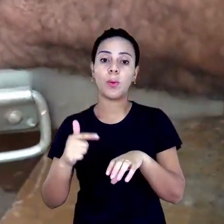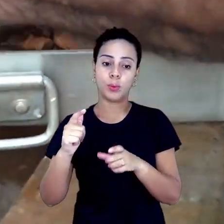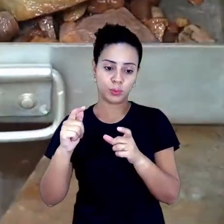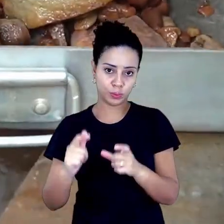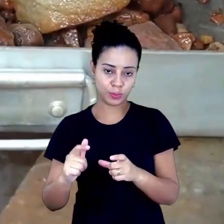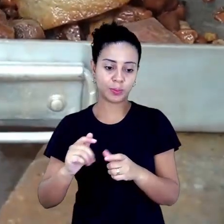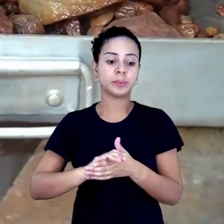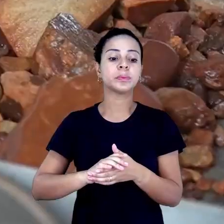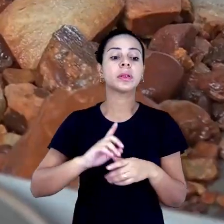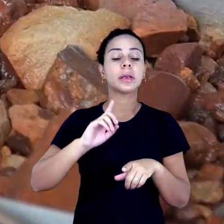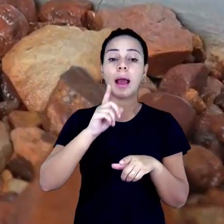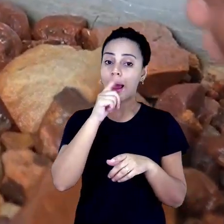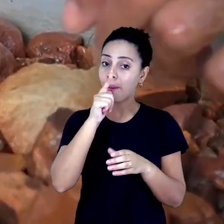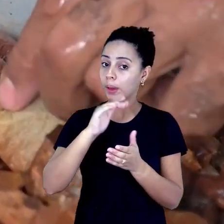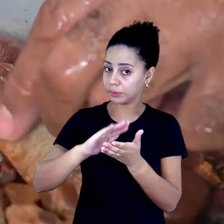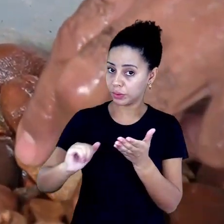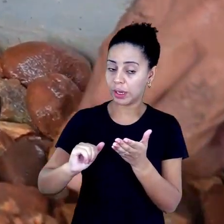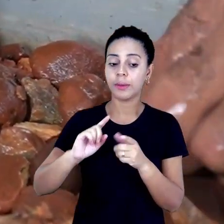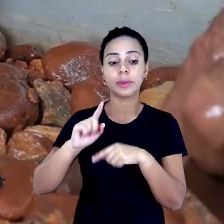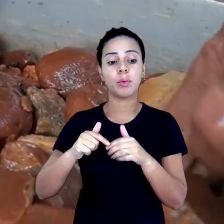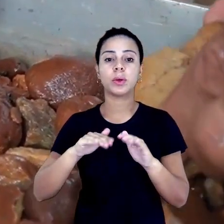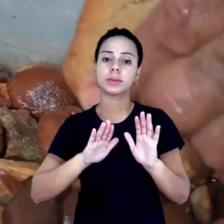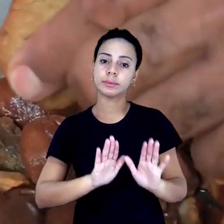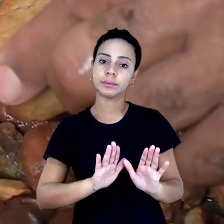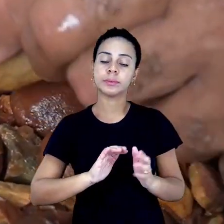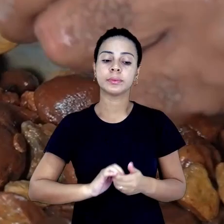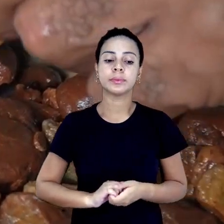retirado o excesso de água e em seguida é reservado.